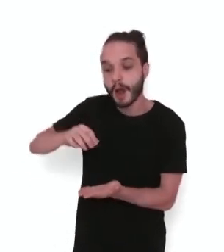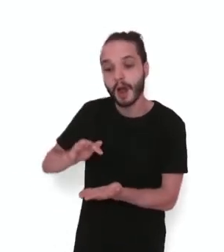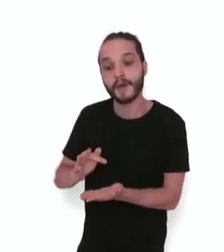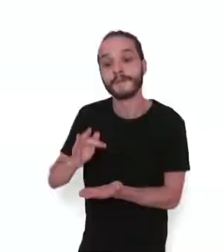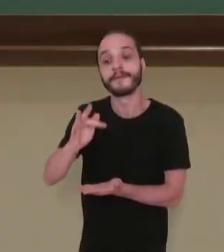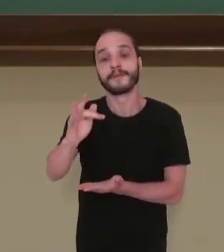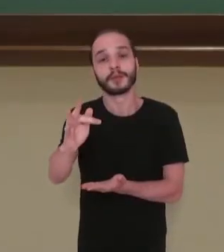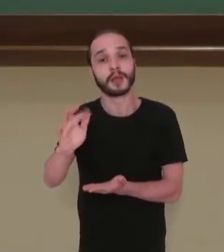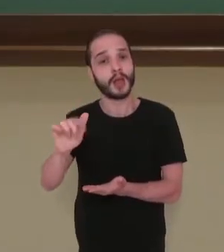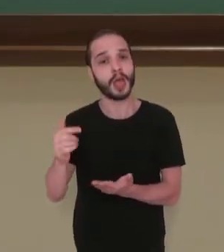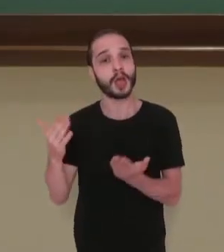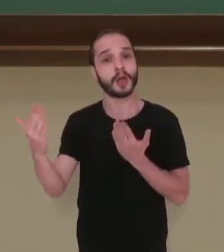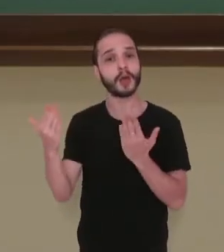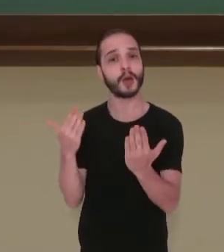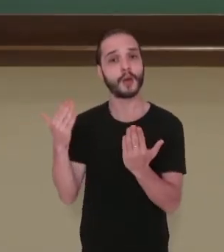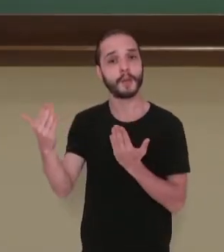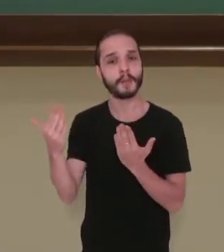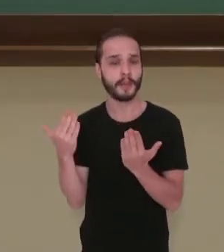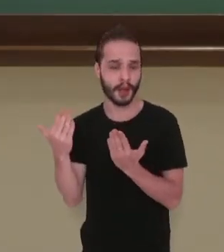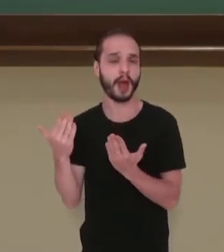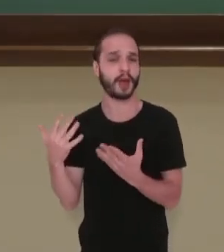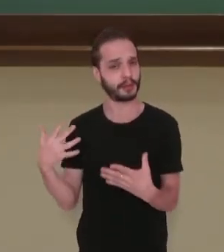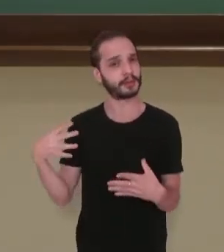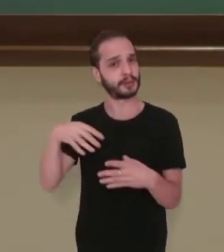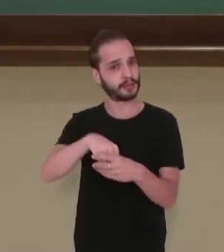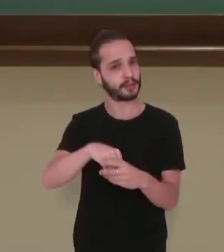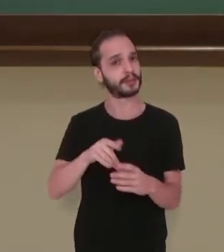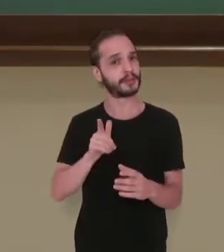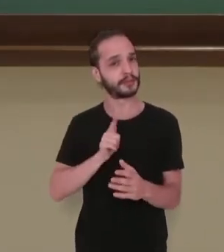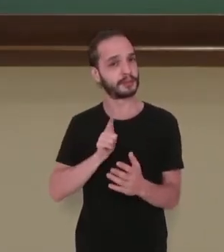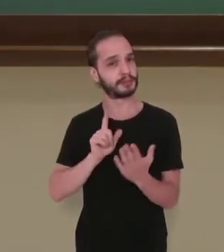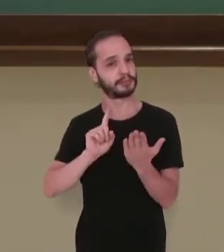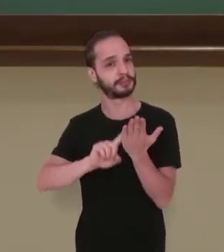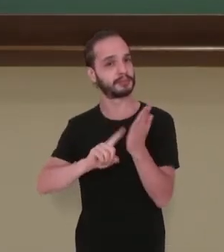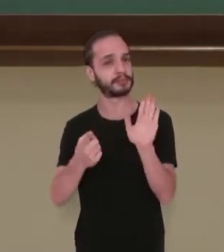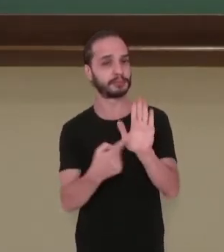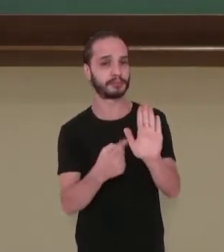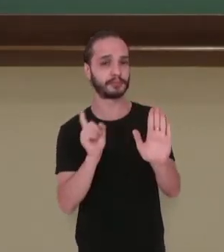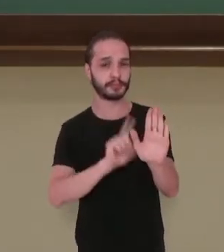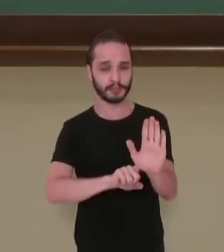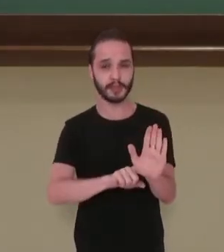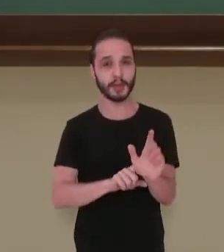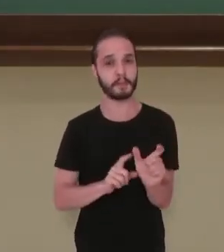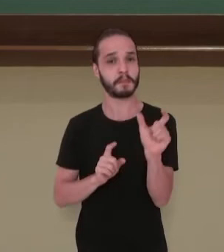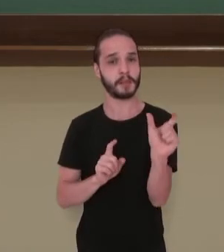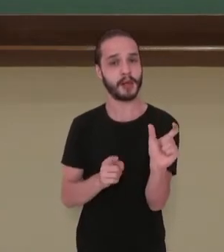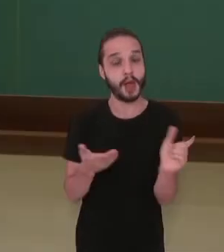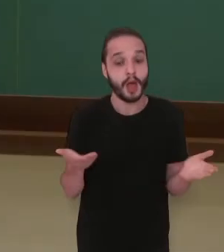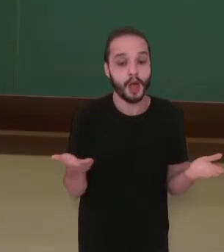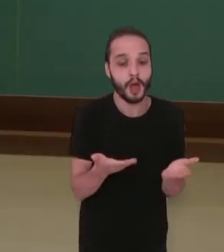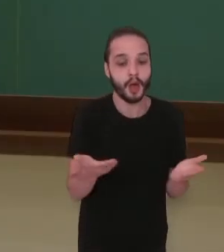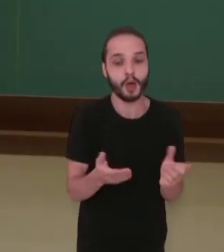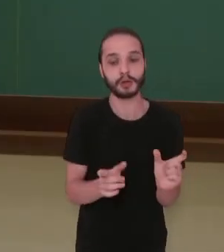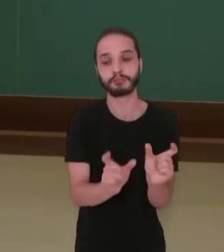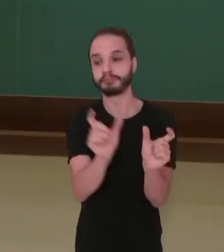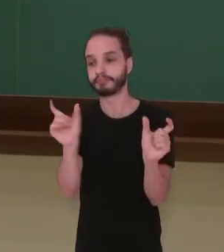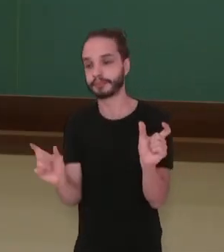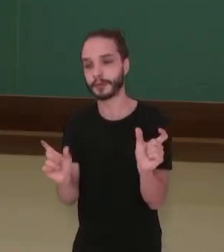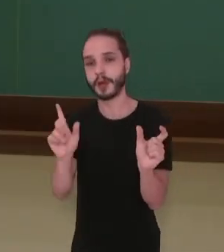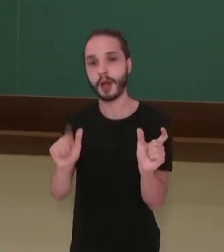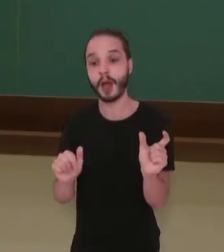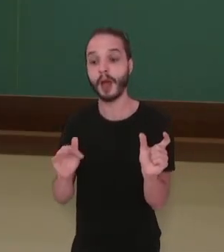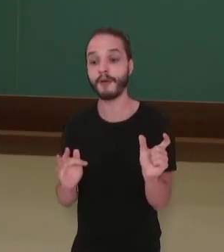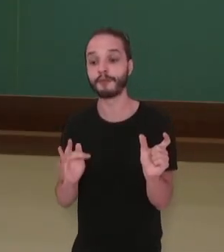uma comparação o quê? Implícita, né? Subentendida. Entre a palavra hoje e a expressão semente da